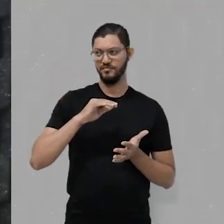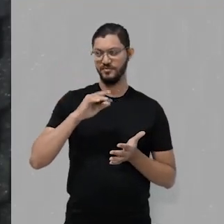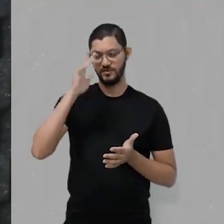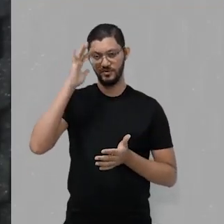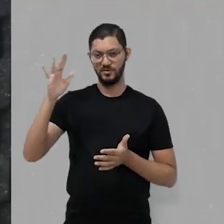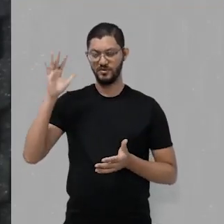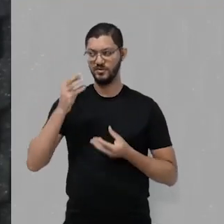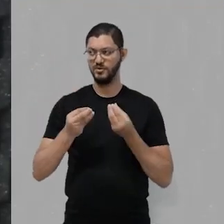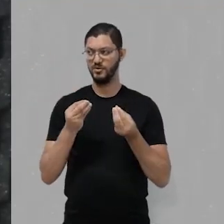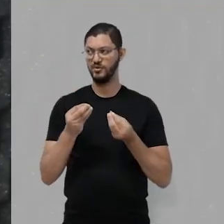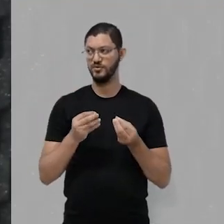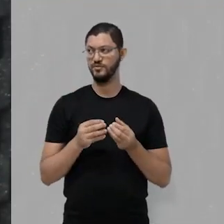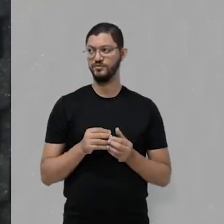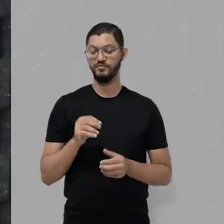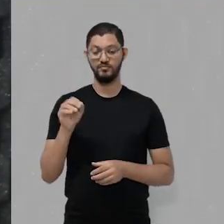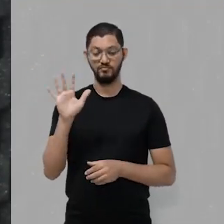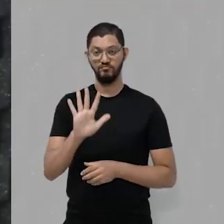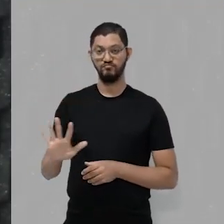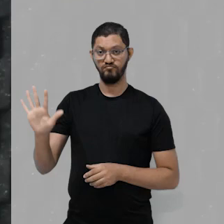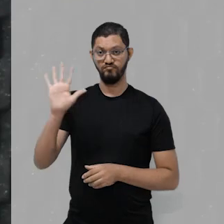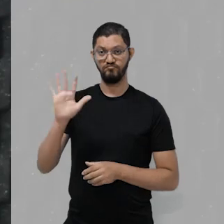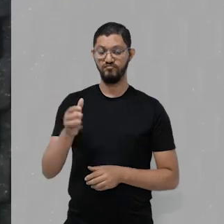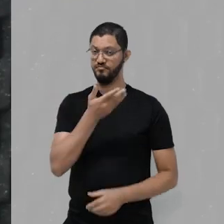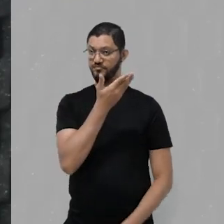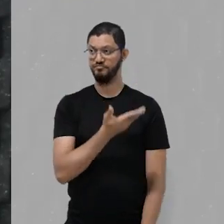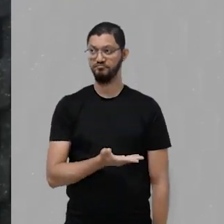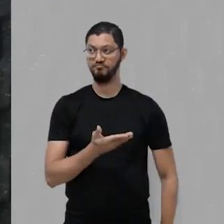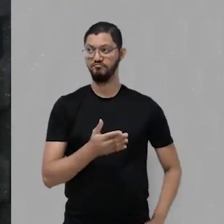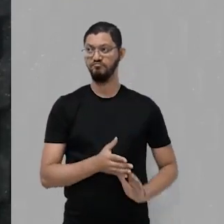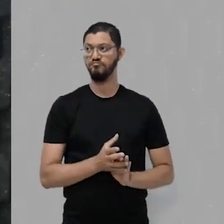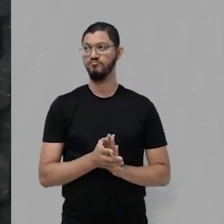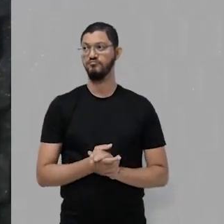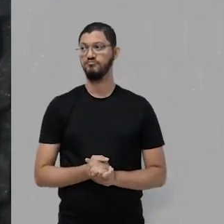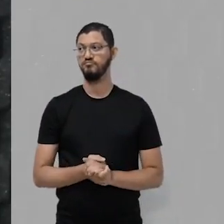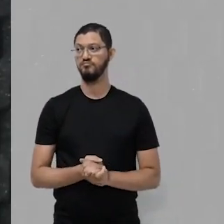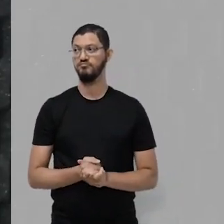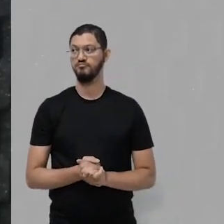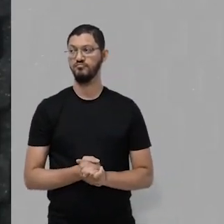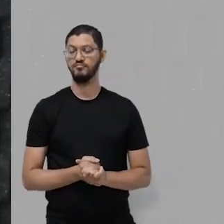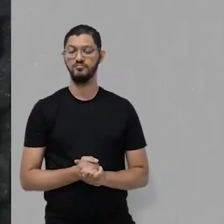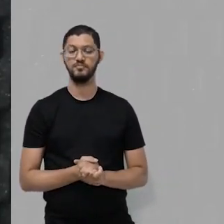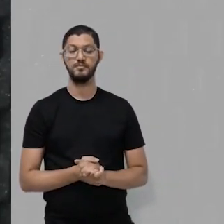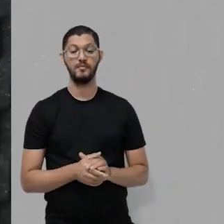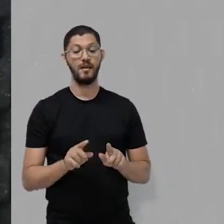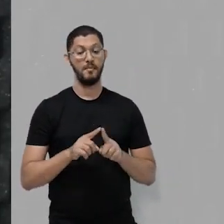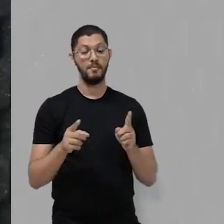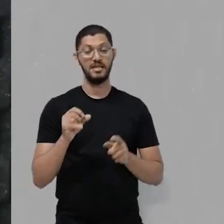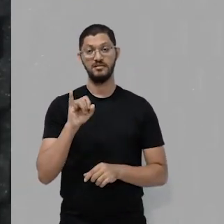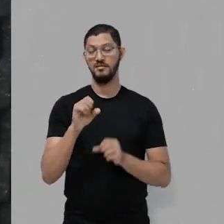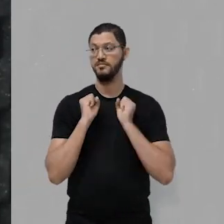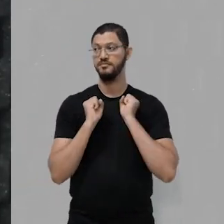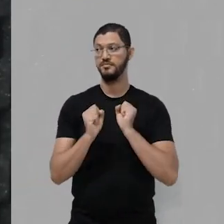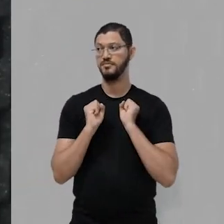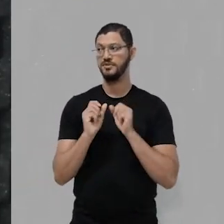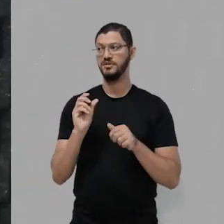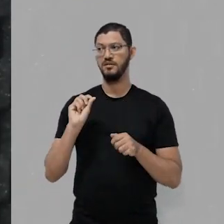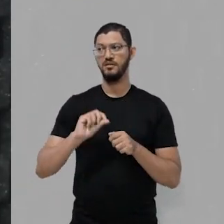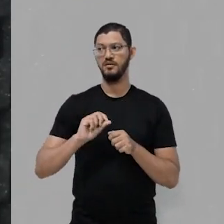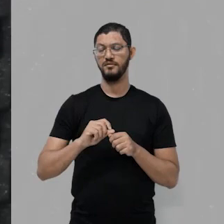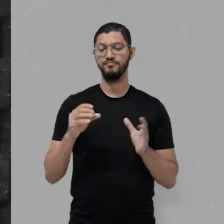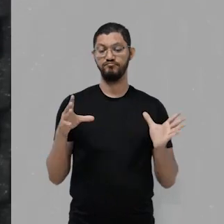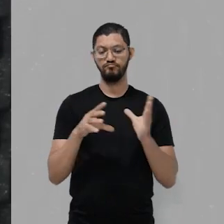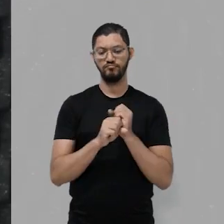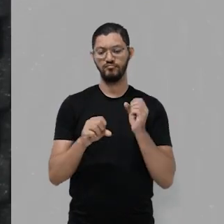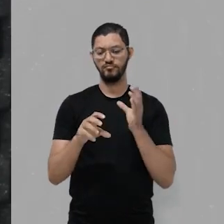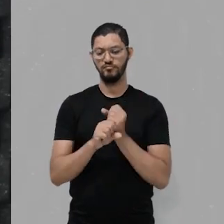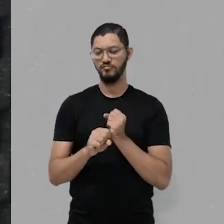biótico, vai formar essa figurinha aqui, né? Que não é uma figura geométrica regular. Mas se você puder fazer,